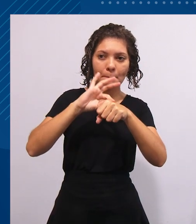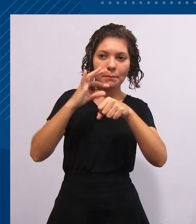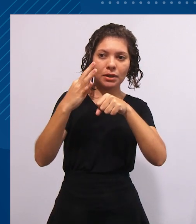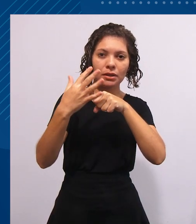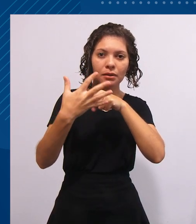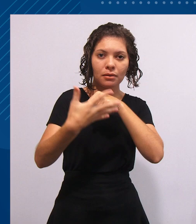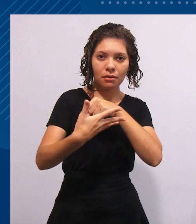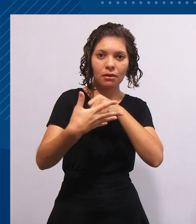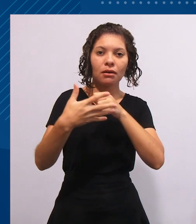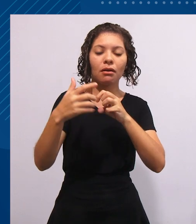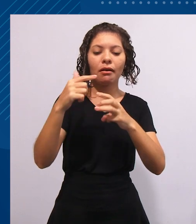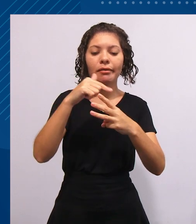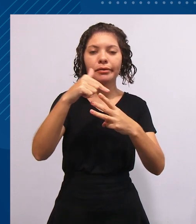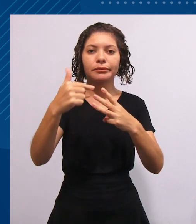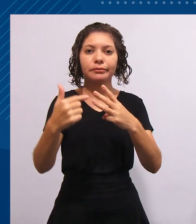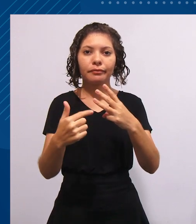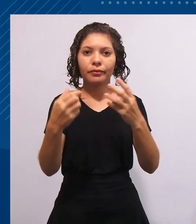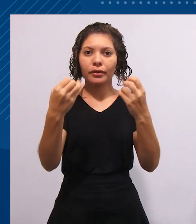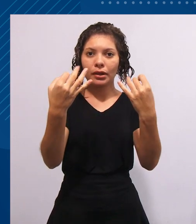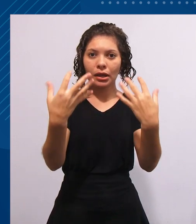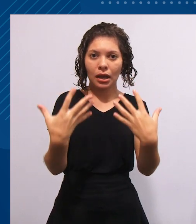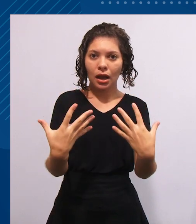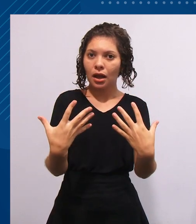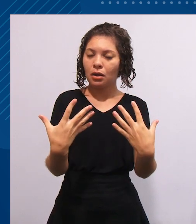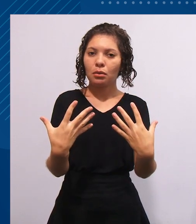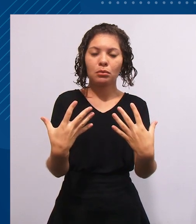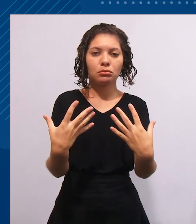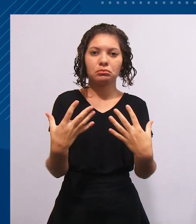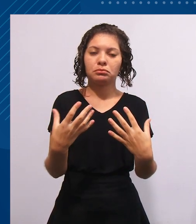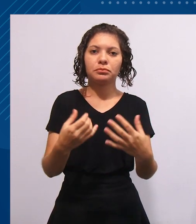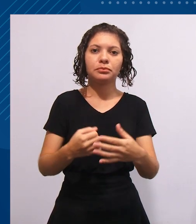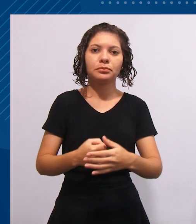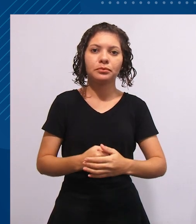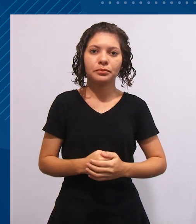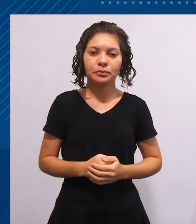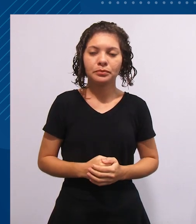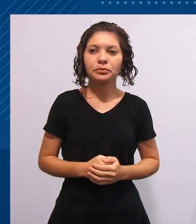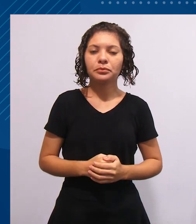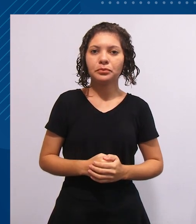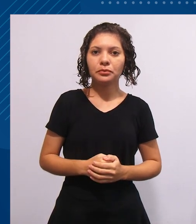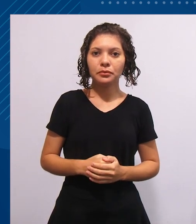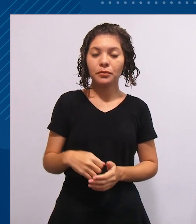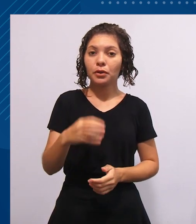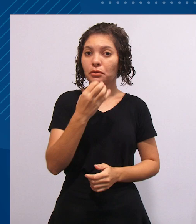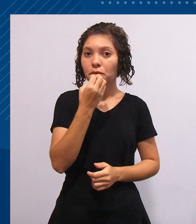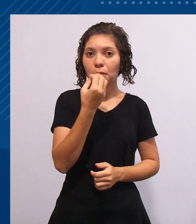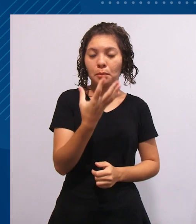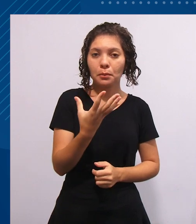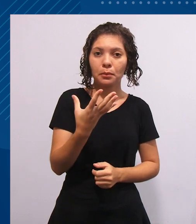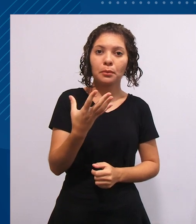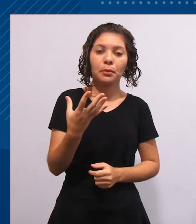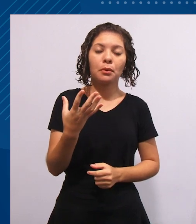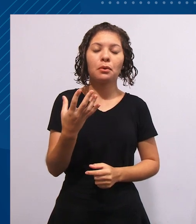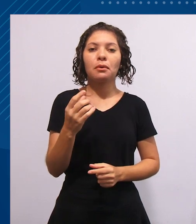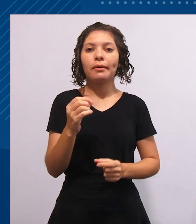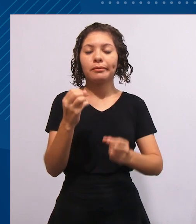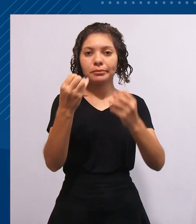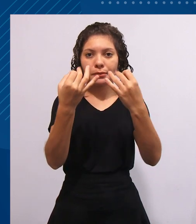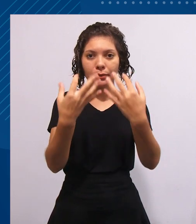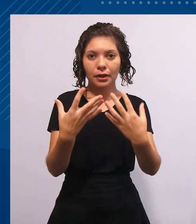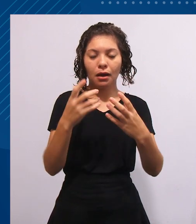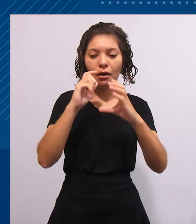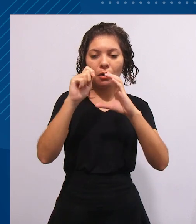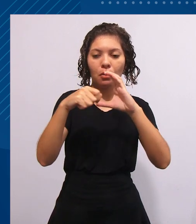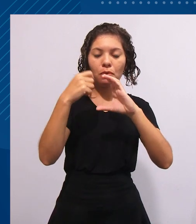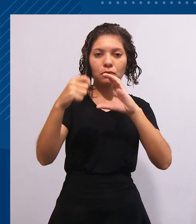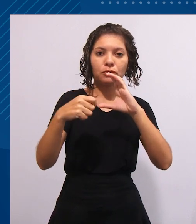e essa questão subjetiva muito forte ali muito presente as dúvidas as angústias as incertezas desse momento histórico que